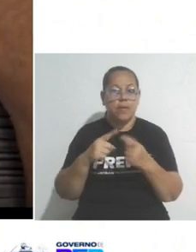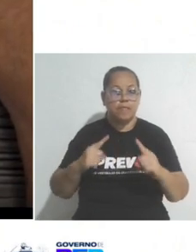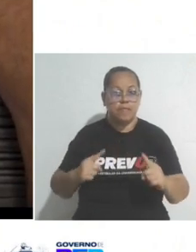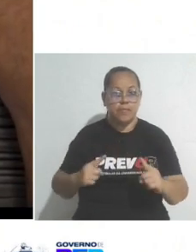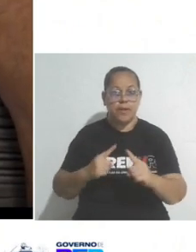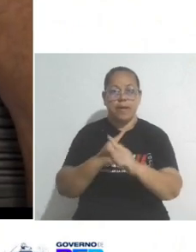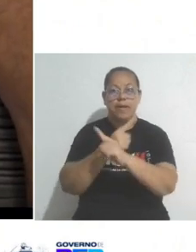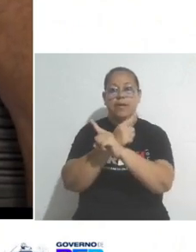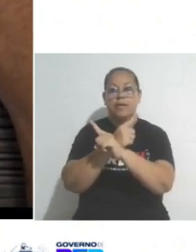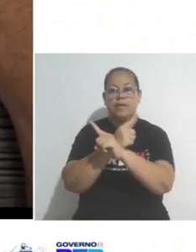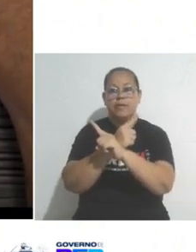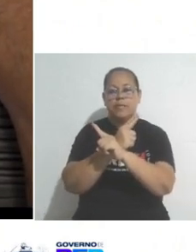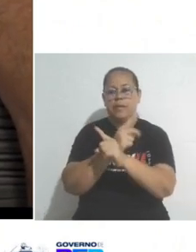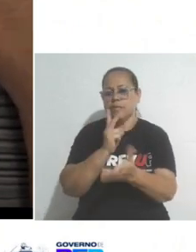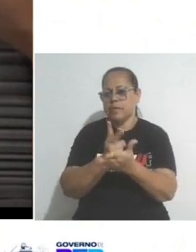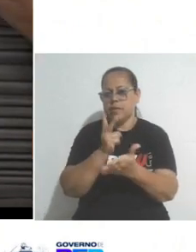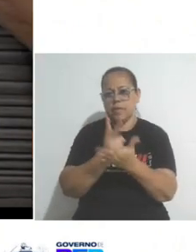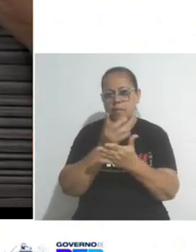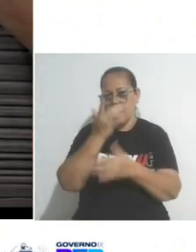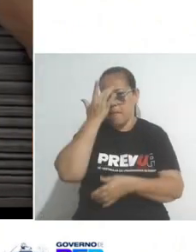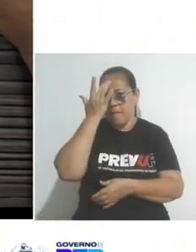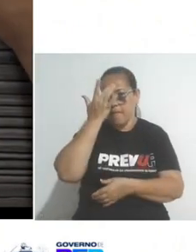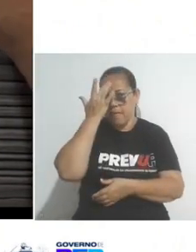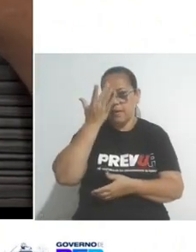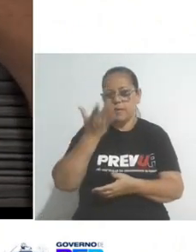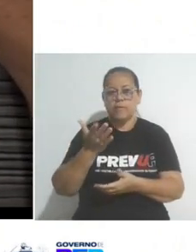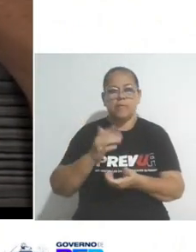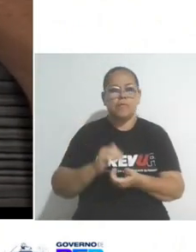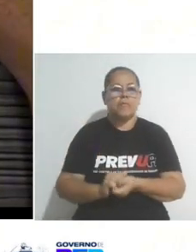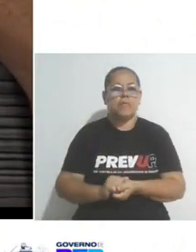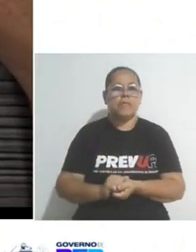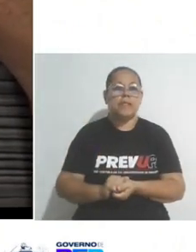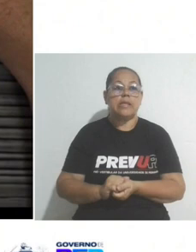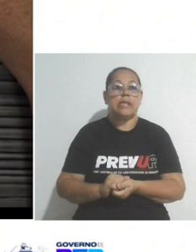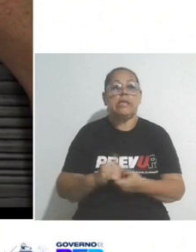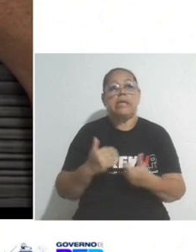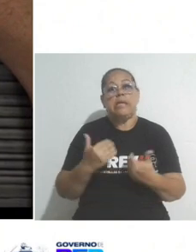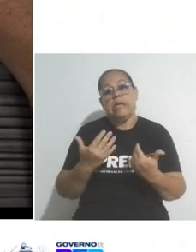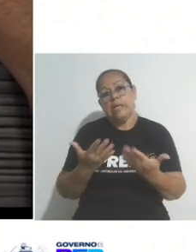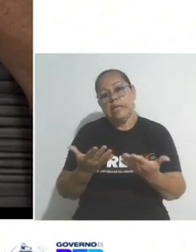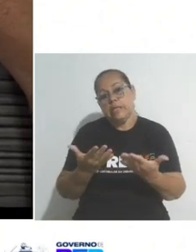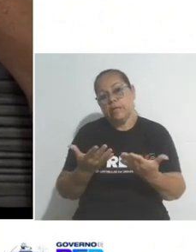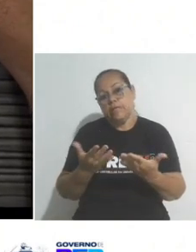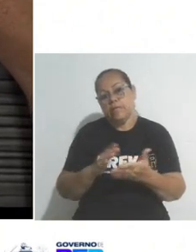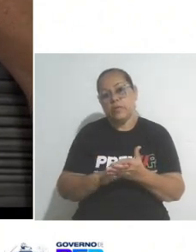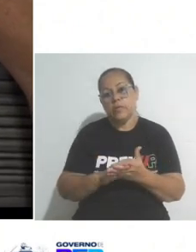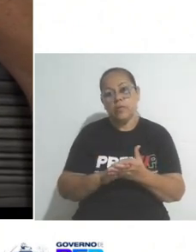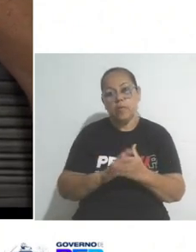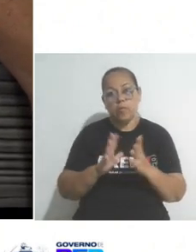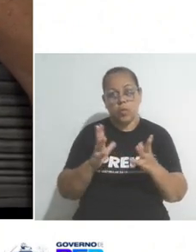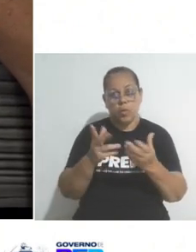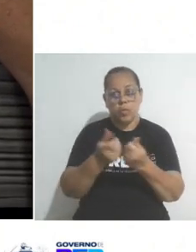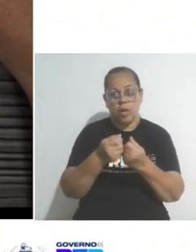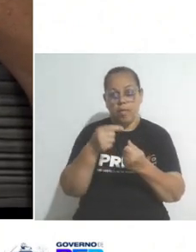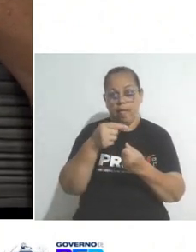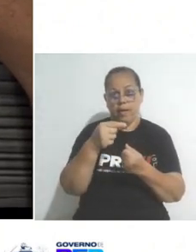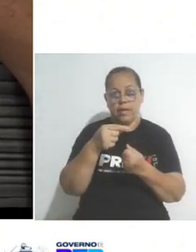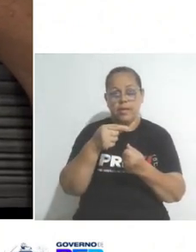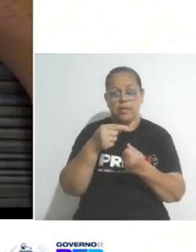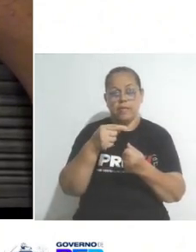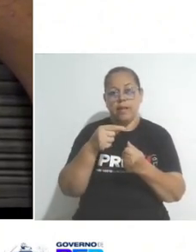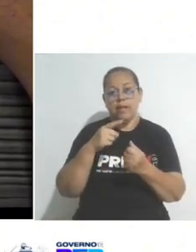de 3 eu vou sempre pelo caminho mais fácil com vocês ó se o meu total era esse e houve aqui